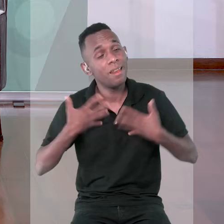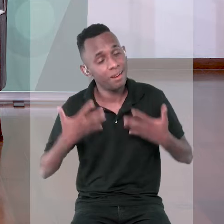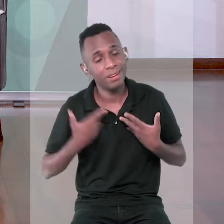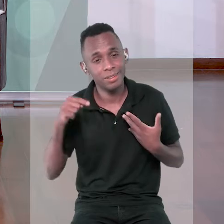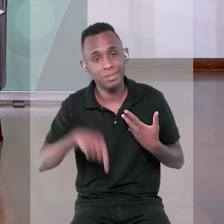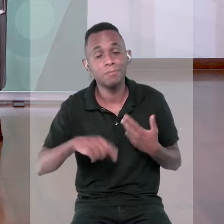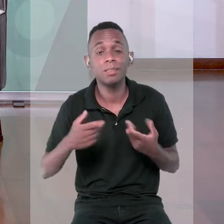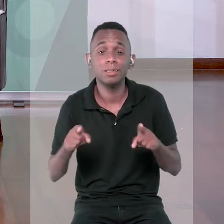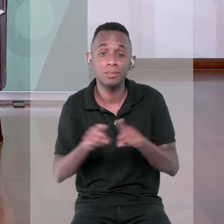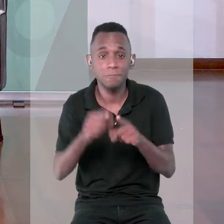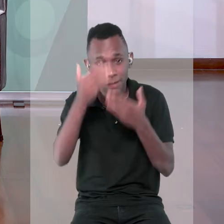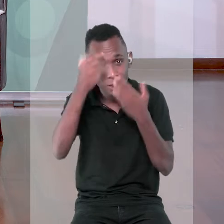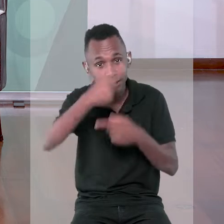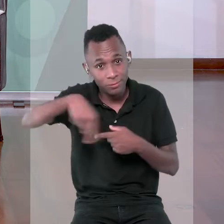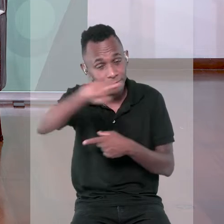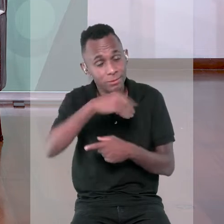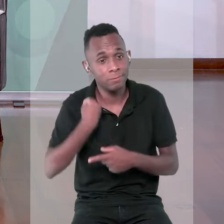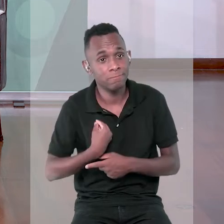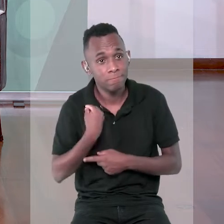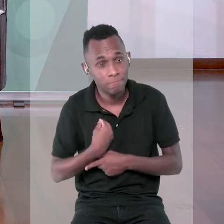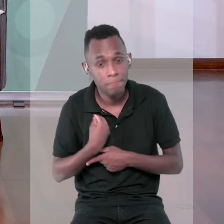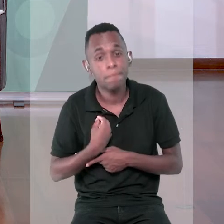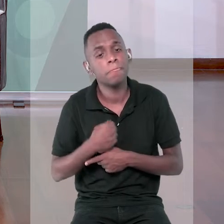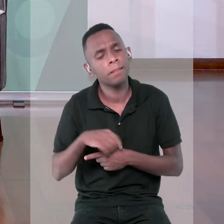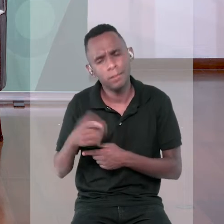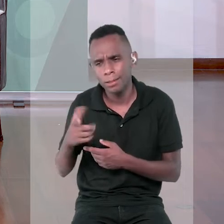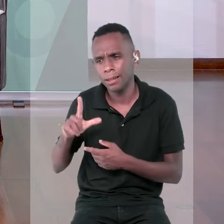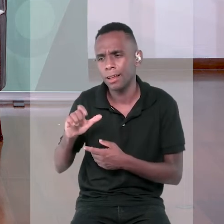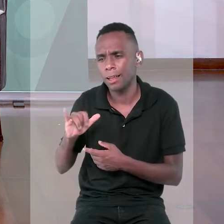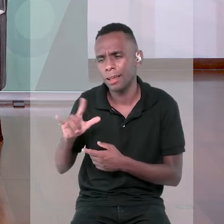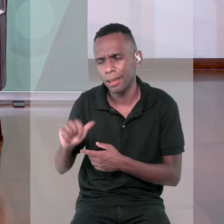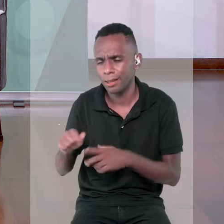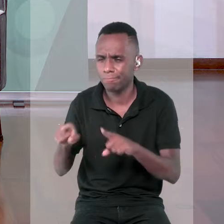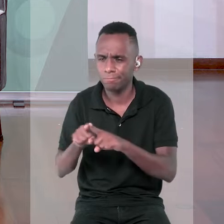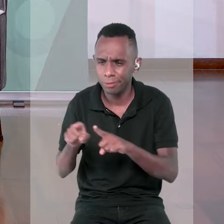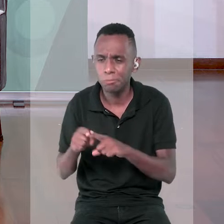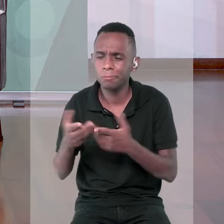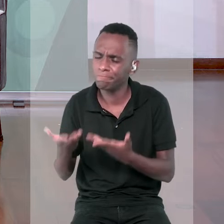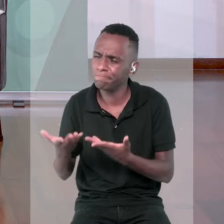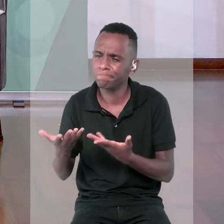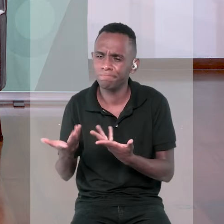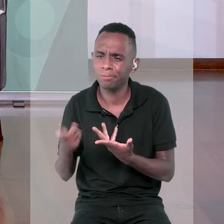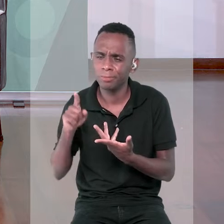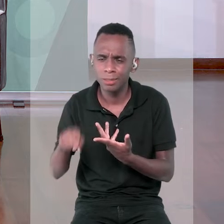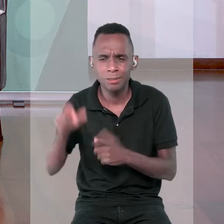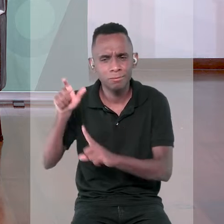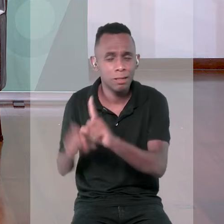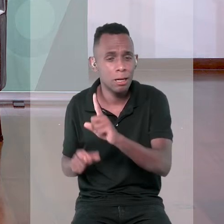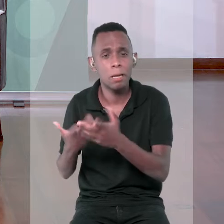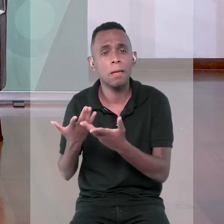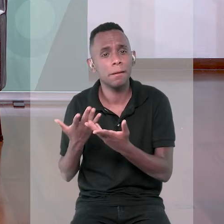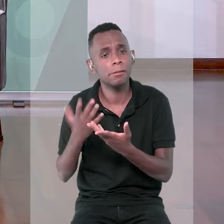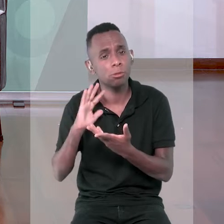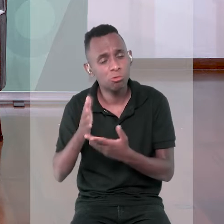e agradecê-los por estarem aqui também. E a Leila, queridíssima, né? Que é uma pessoa que há